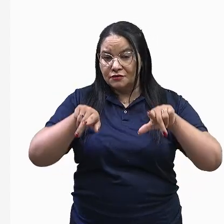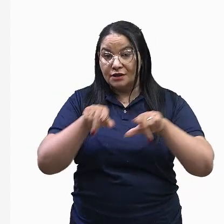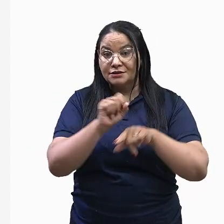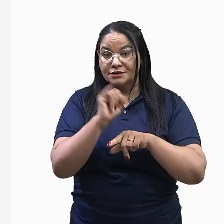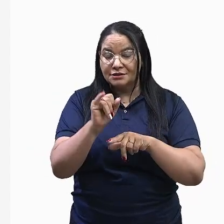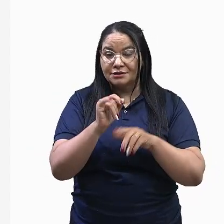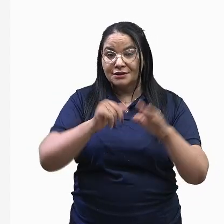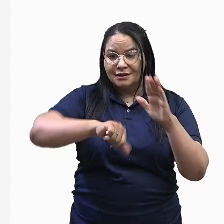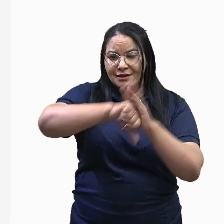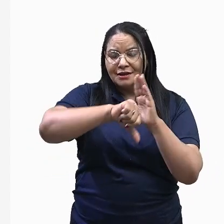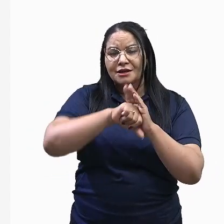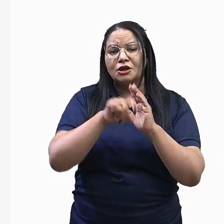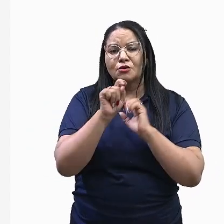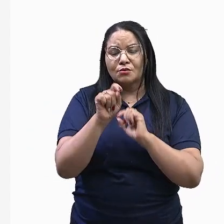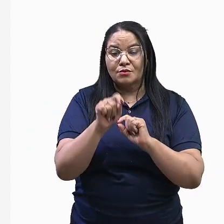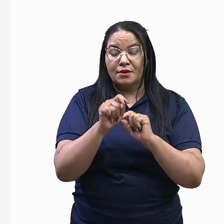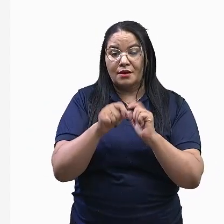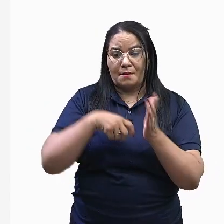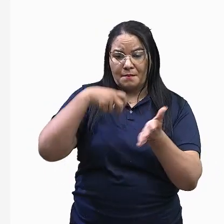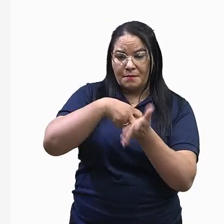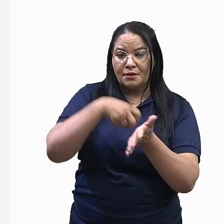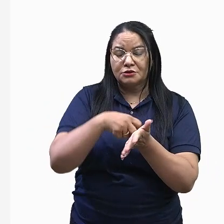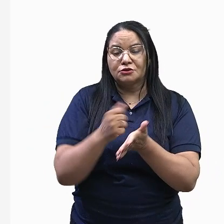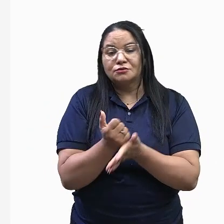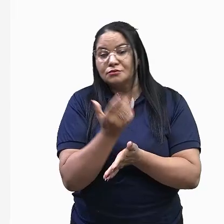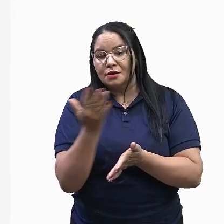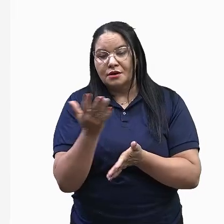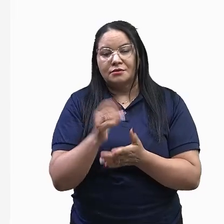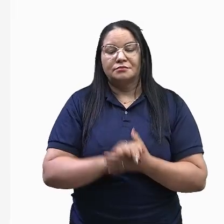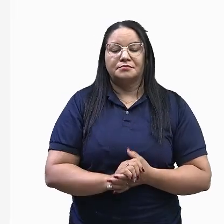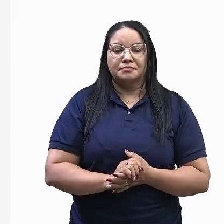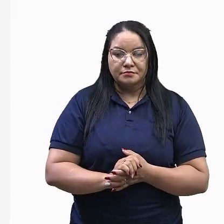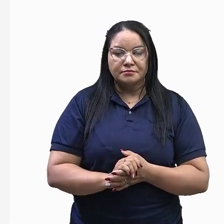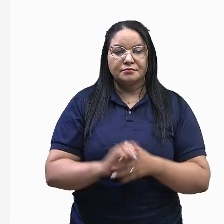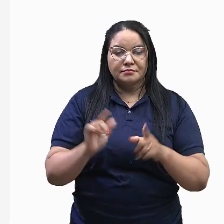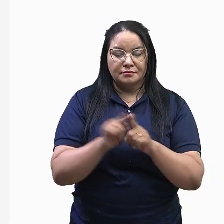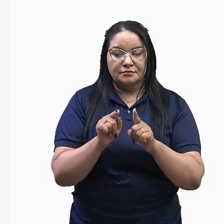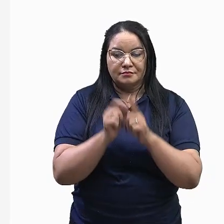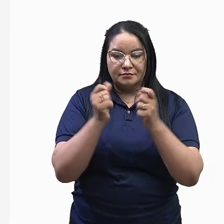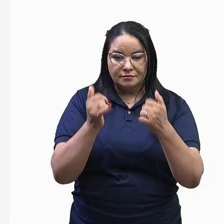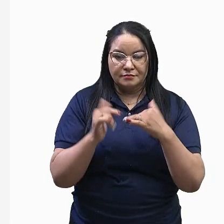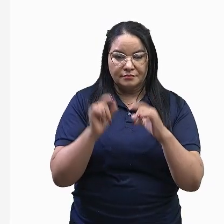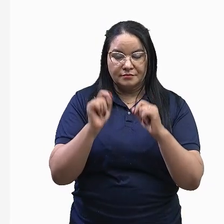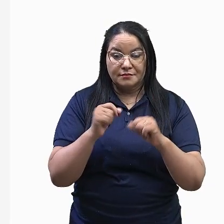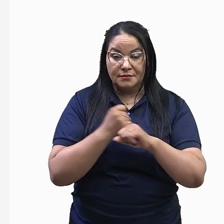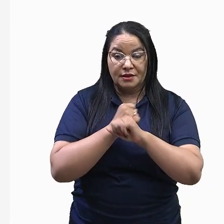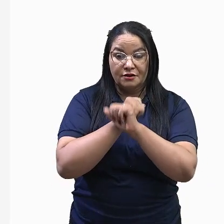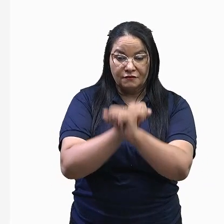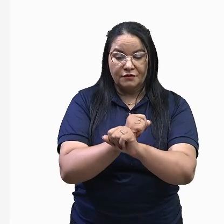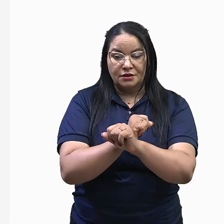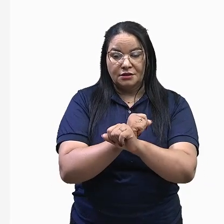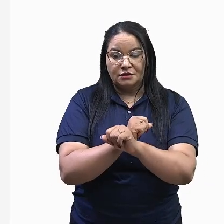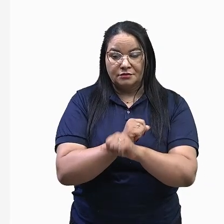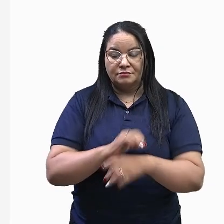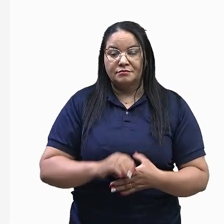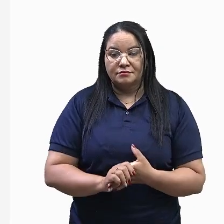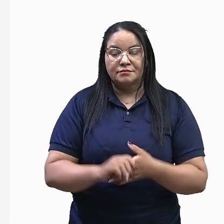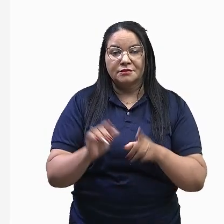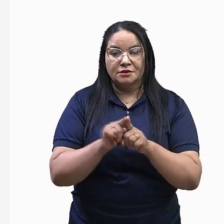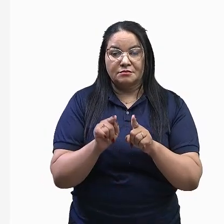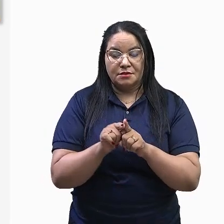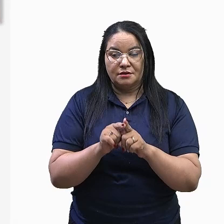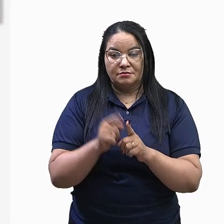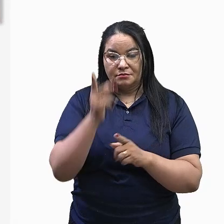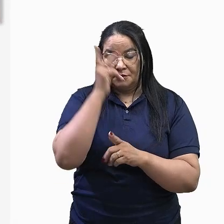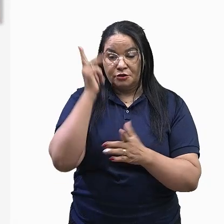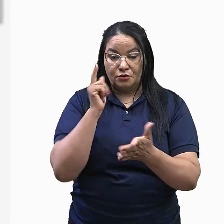qual é a pena para esse crime. Nós temos também, olha, a defesa do Código de Defesa do